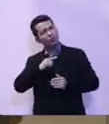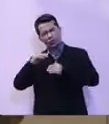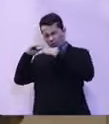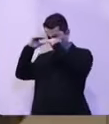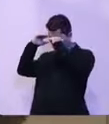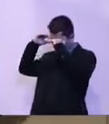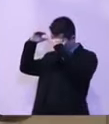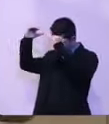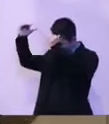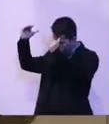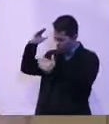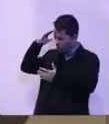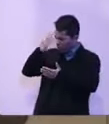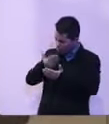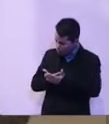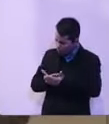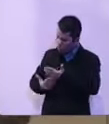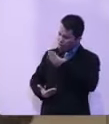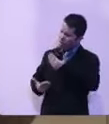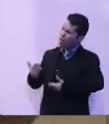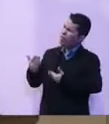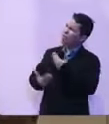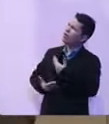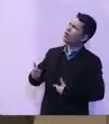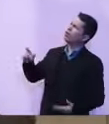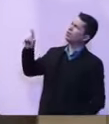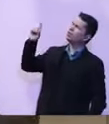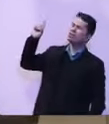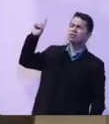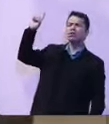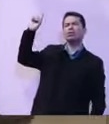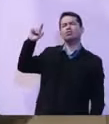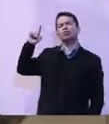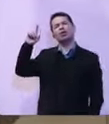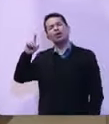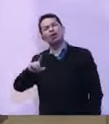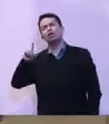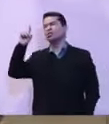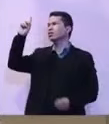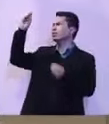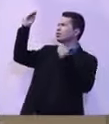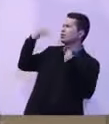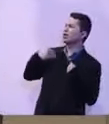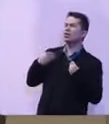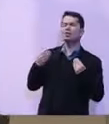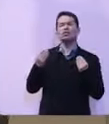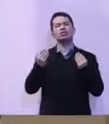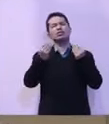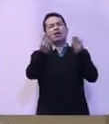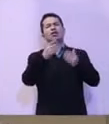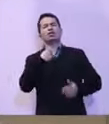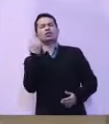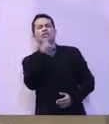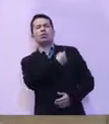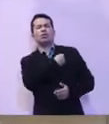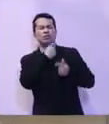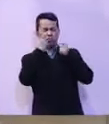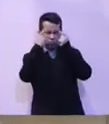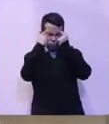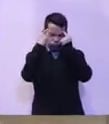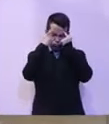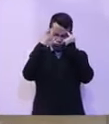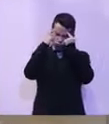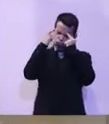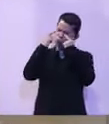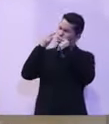a fé na sua verdade, são a chave que abrem o nosso coração para